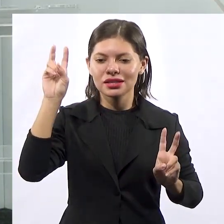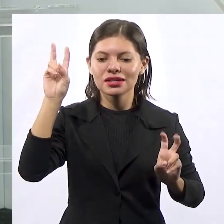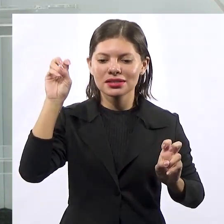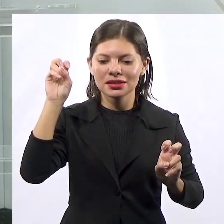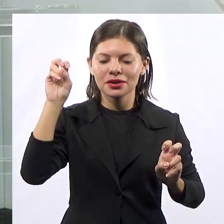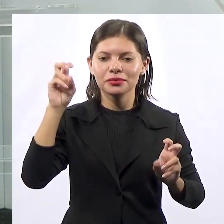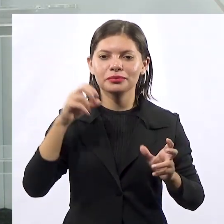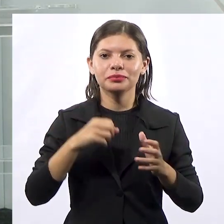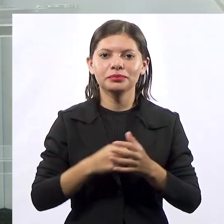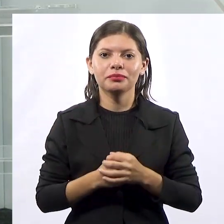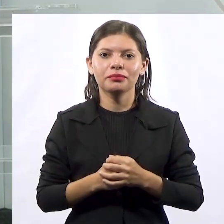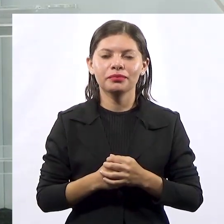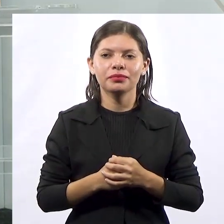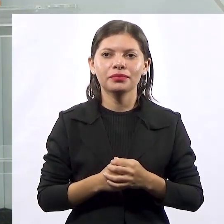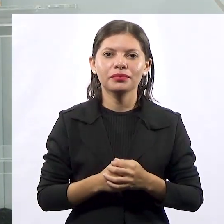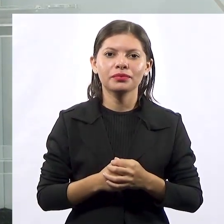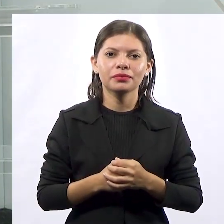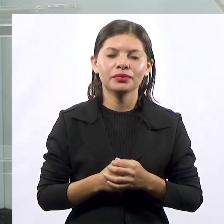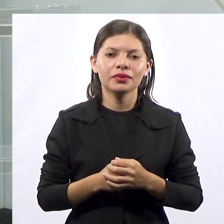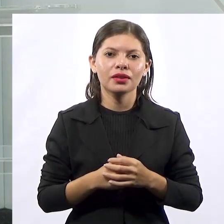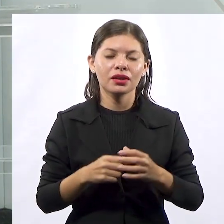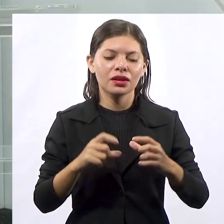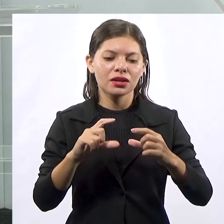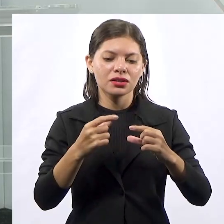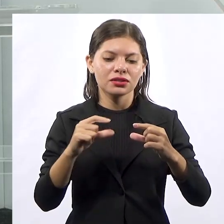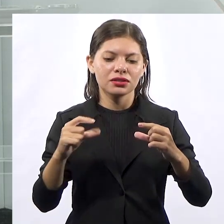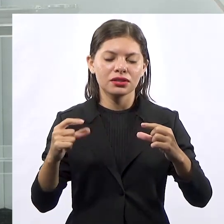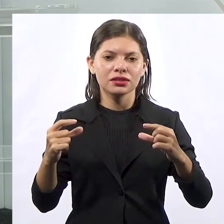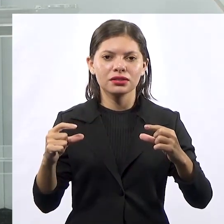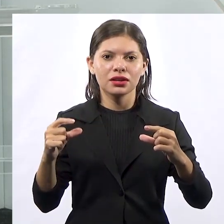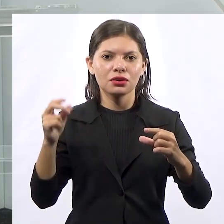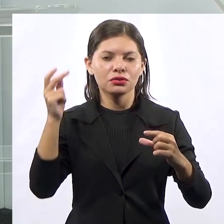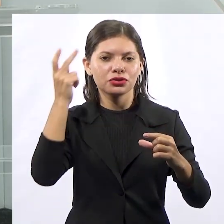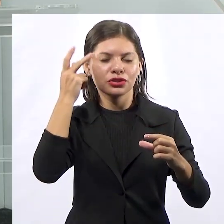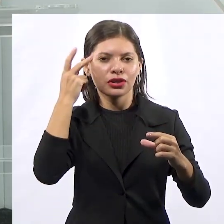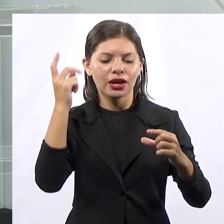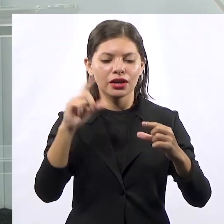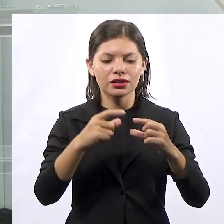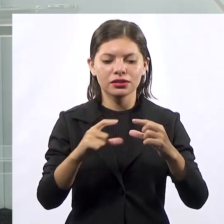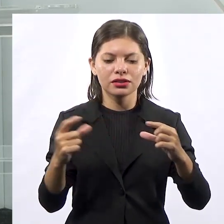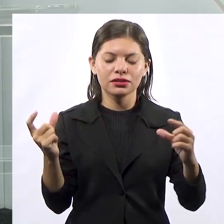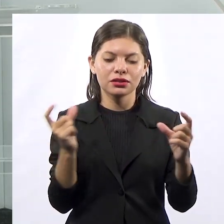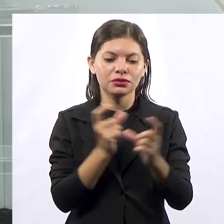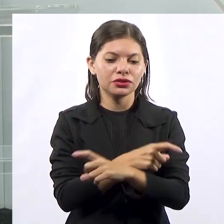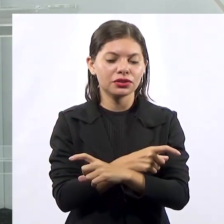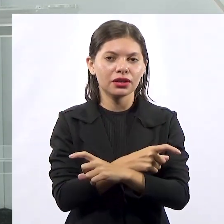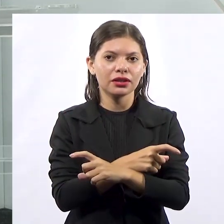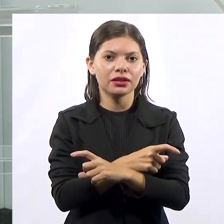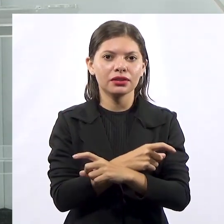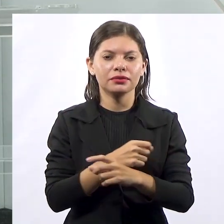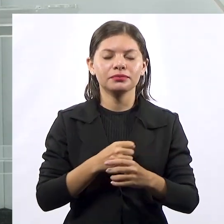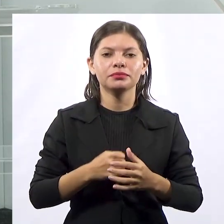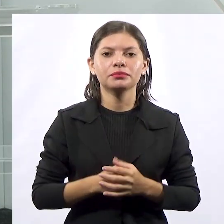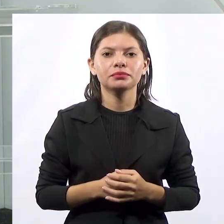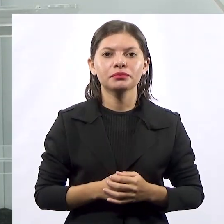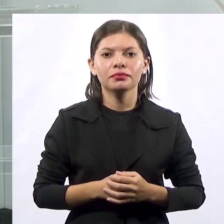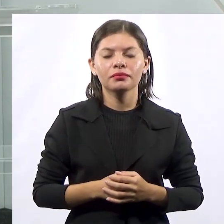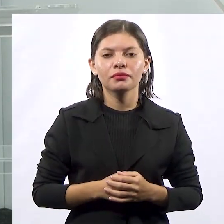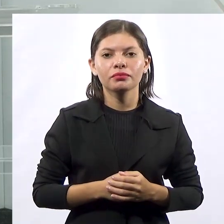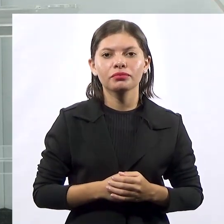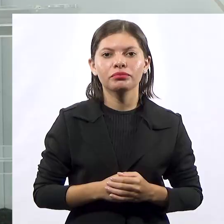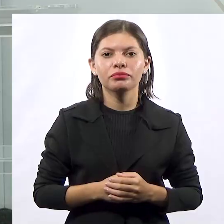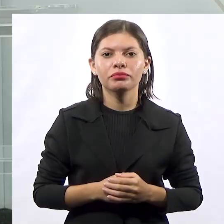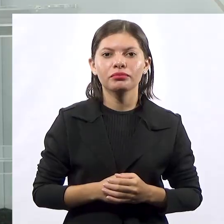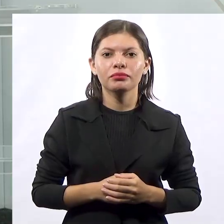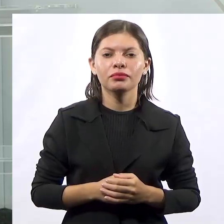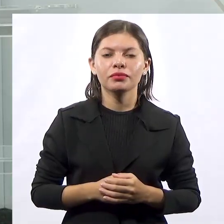citação direta curta, citação direta longa, ou seja em forma de citação indireta. Tudo